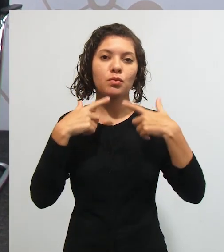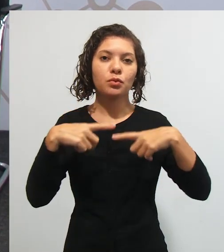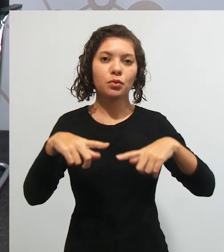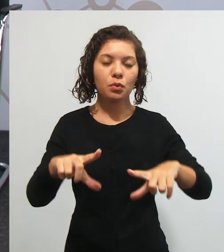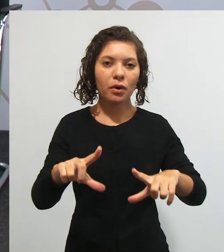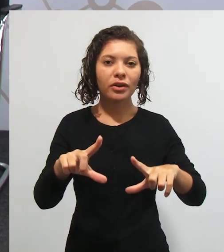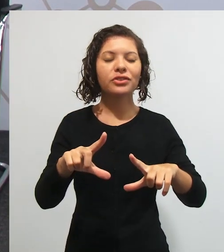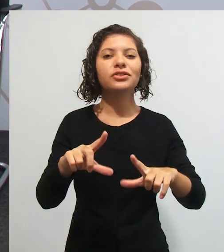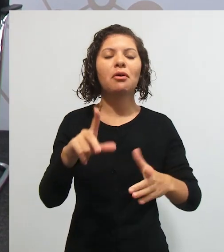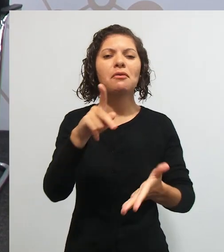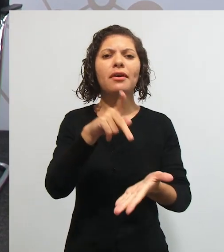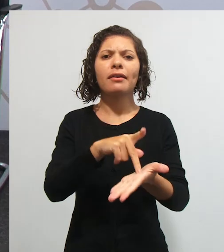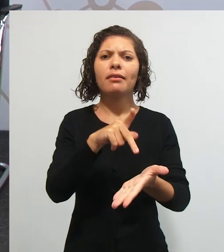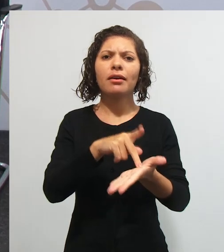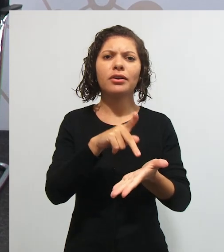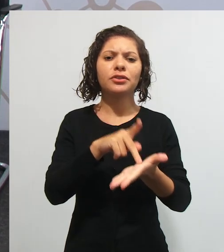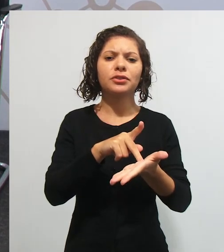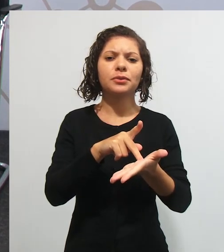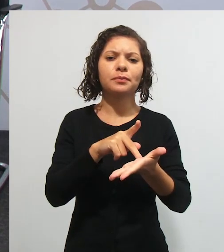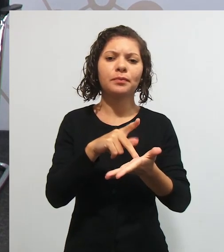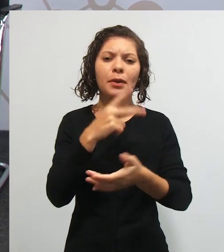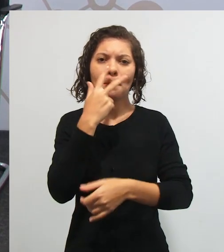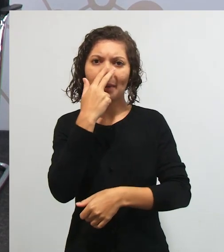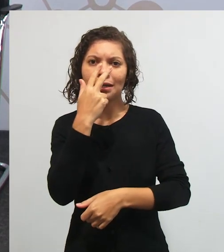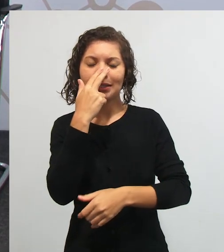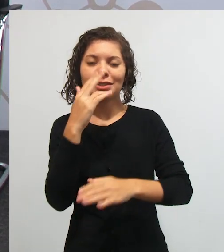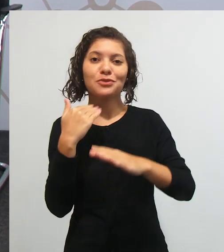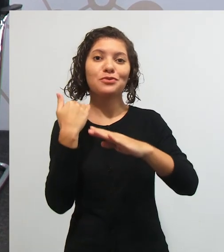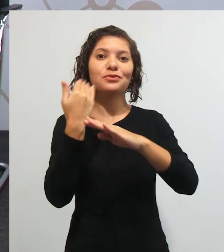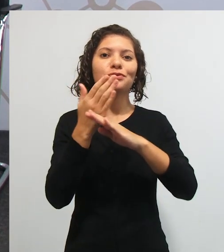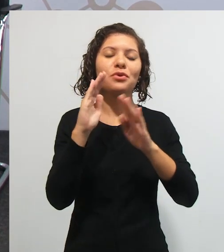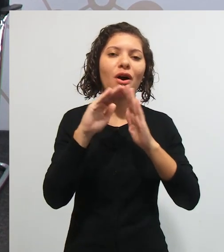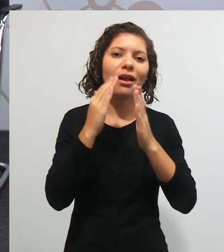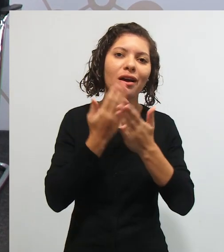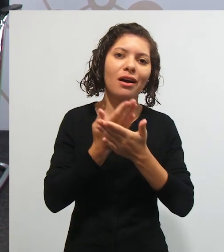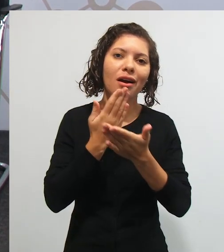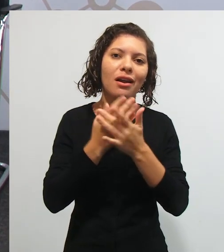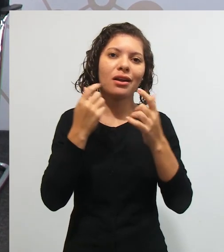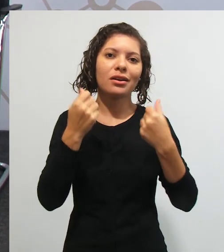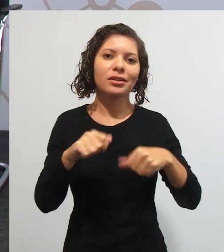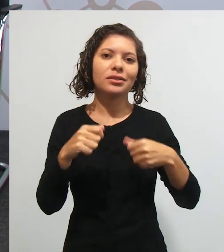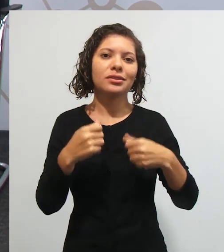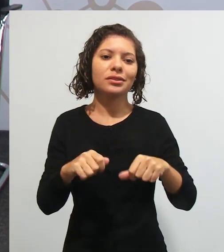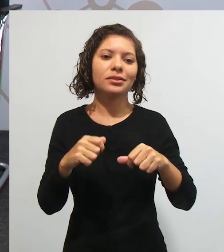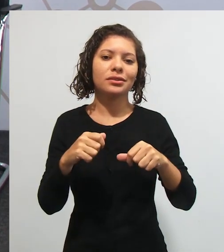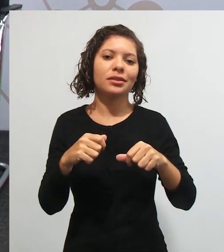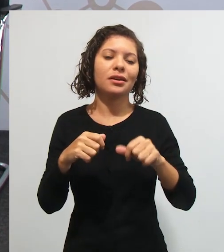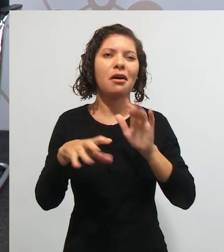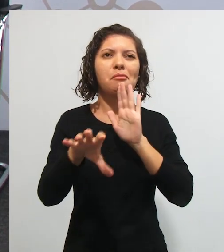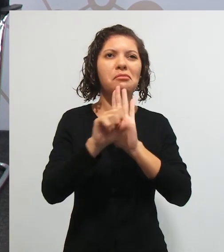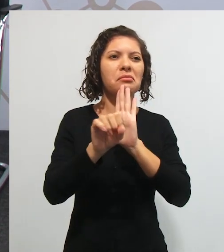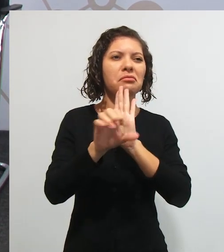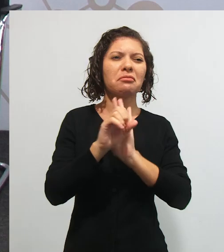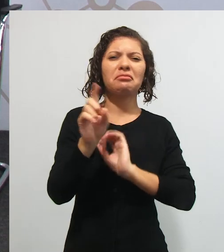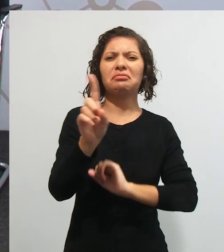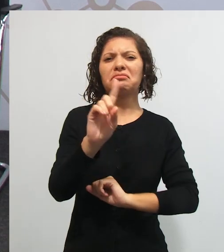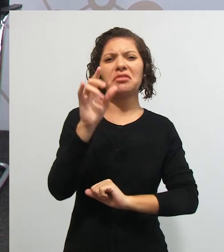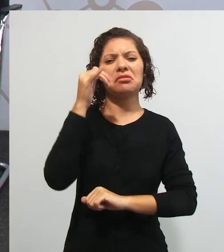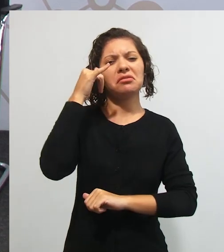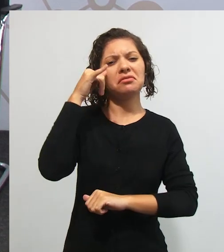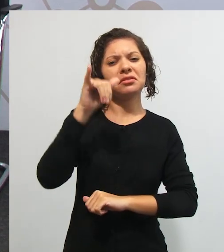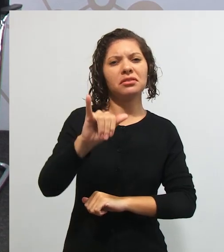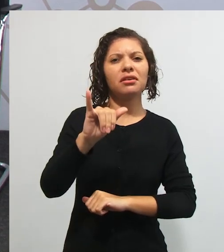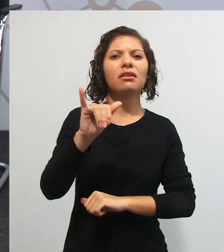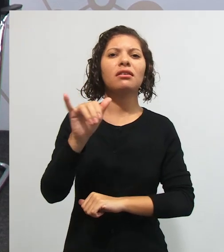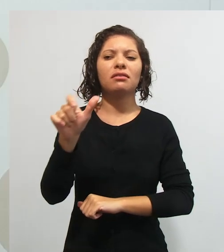motivos reais, motivos parecidos com aqueles que nós usamos também fora da escola. E não uma linguagem abstrata que o aluno não